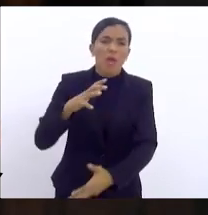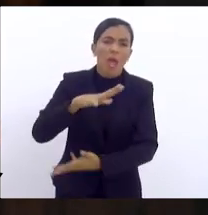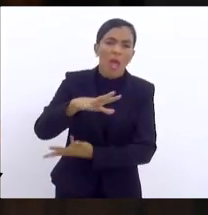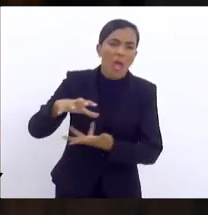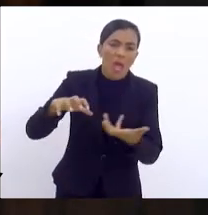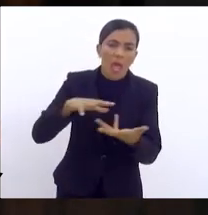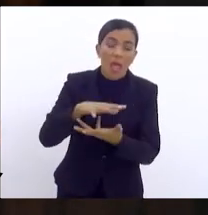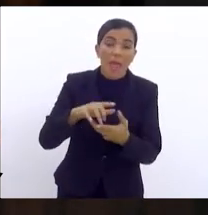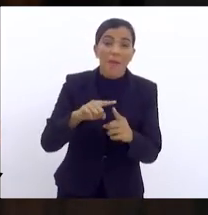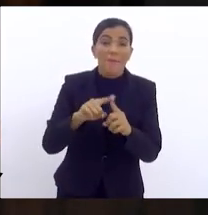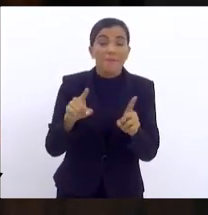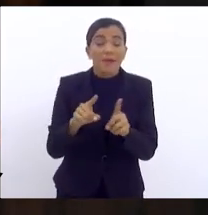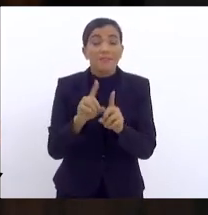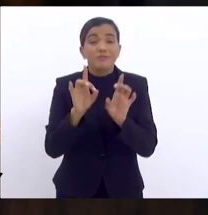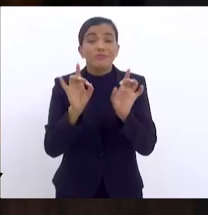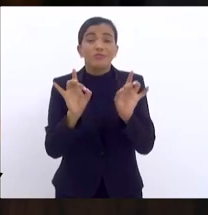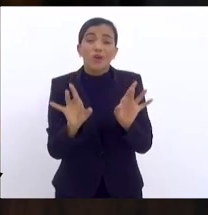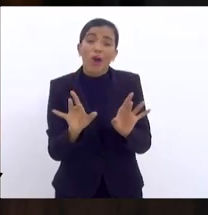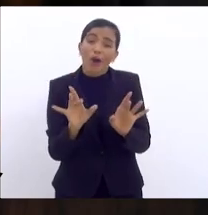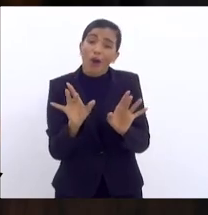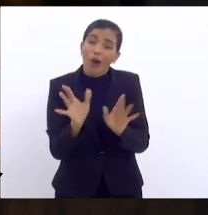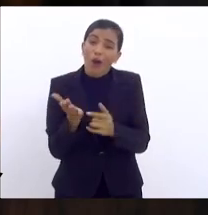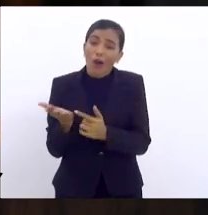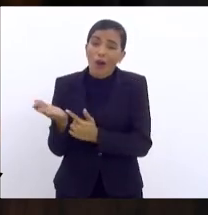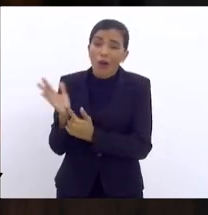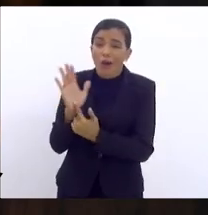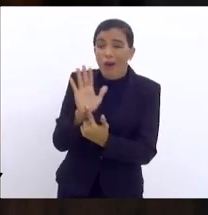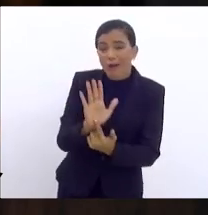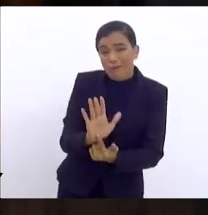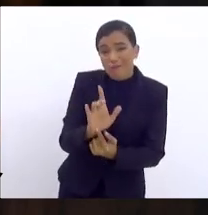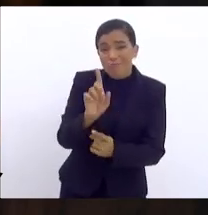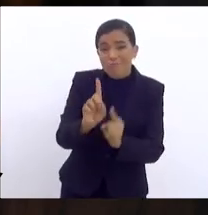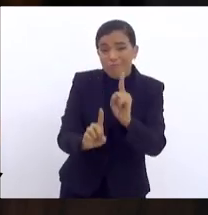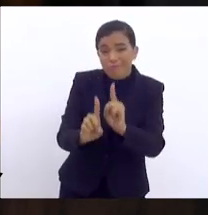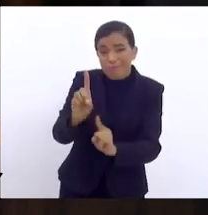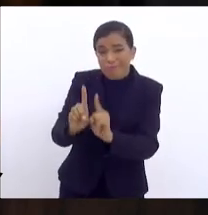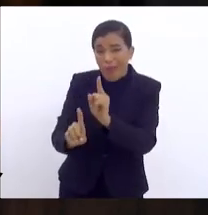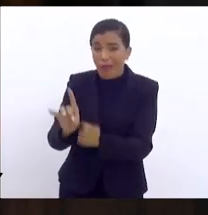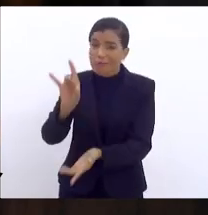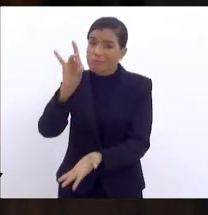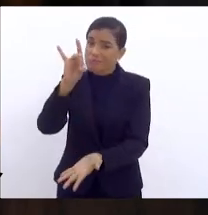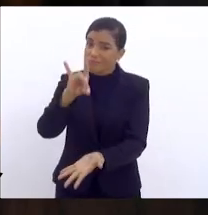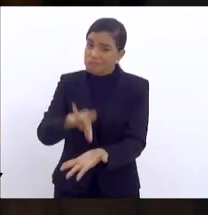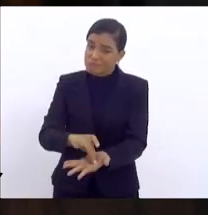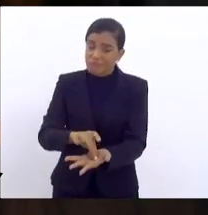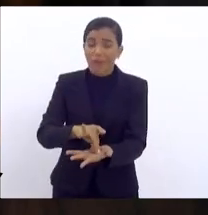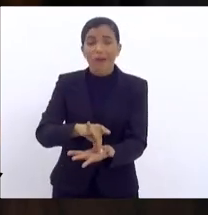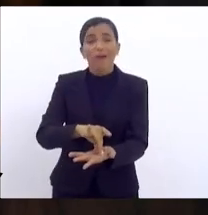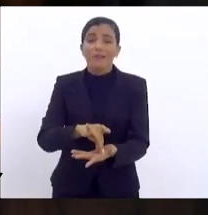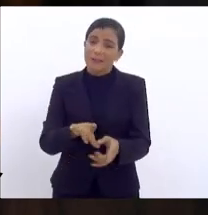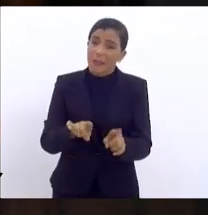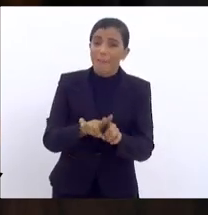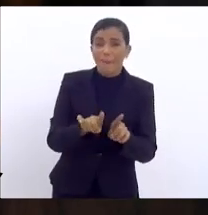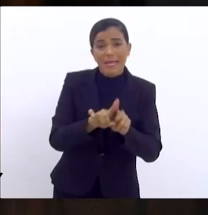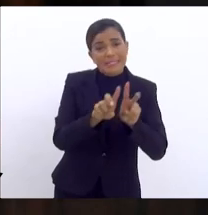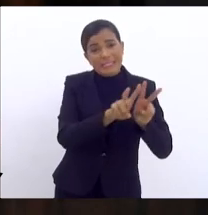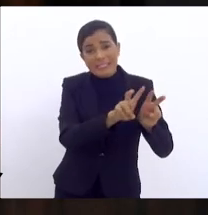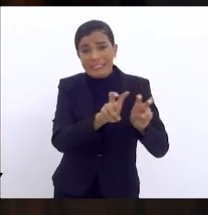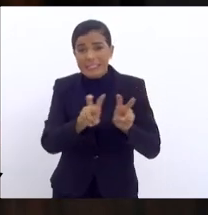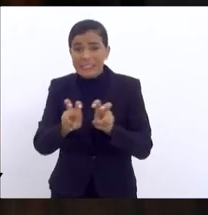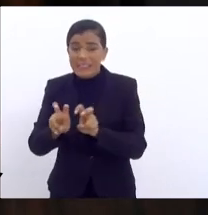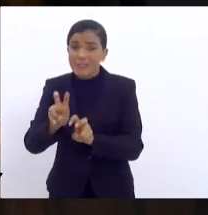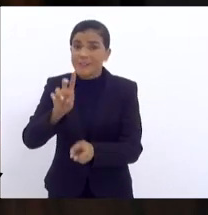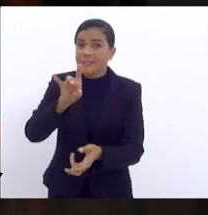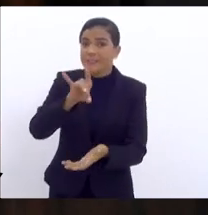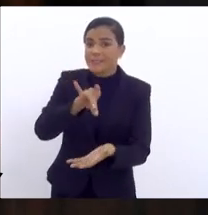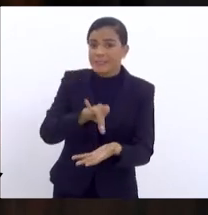mas apenas apresentando dados concretos fatos que estão acontecendo e